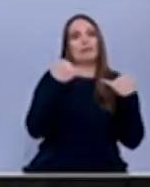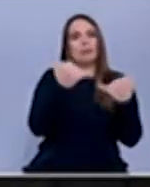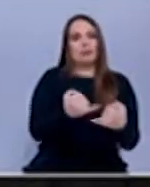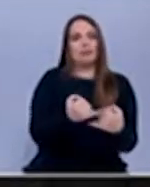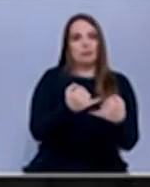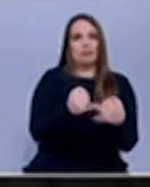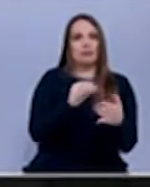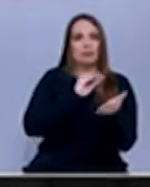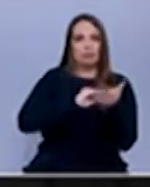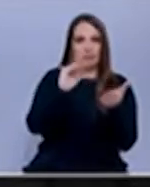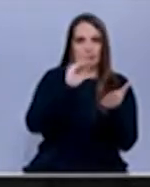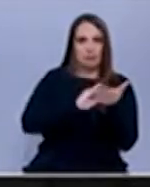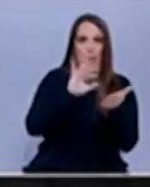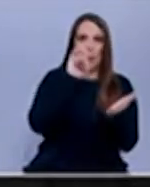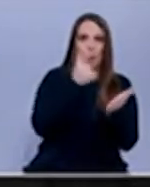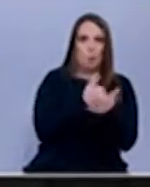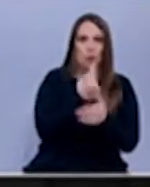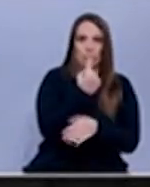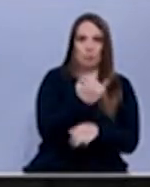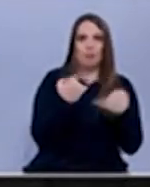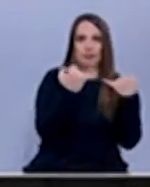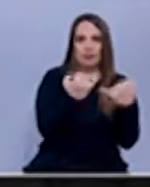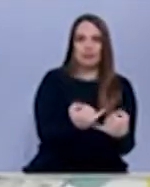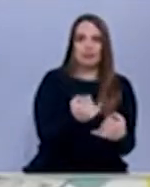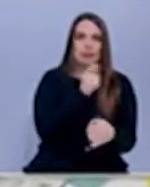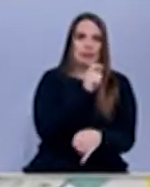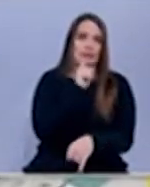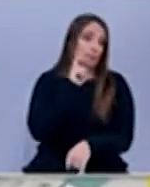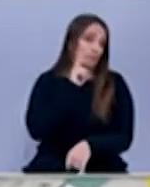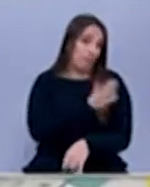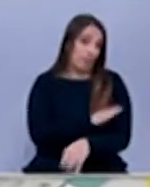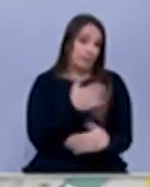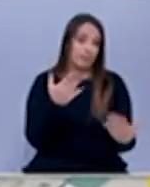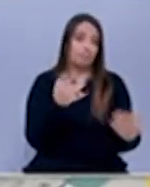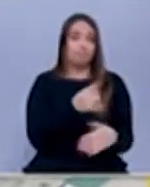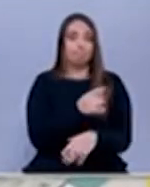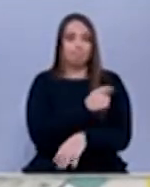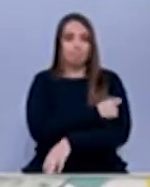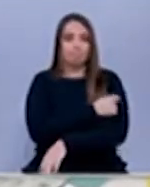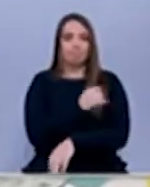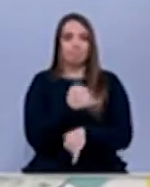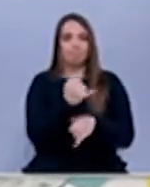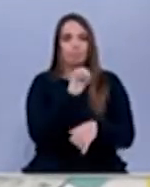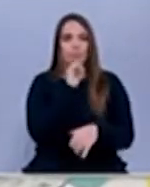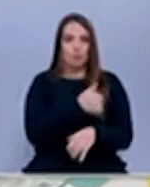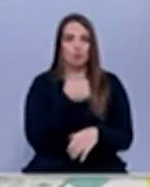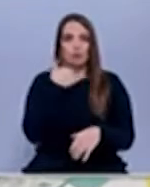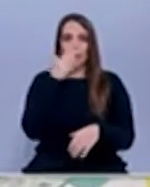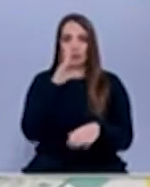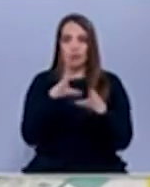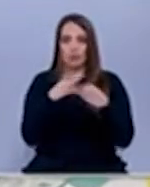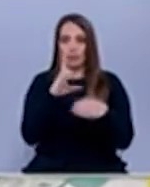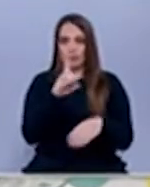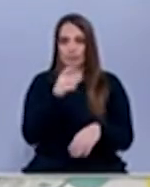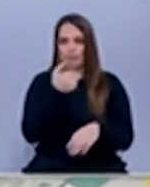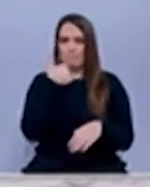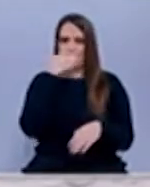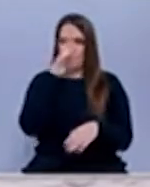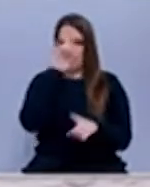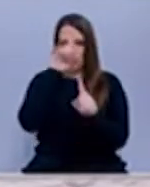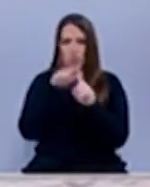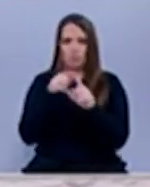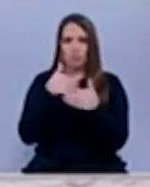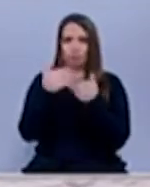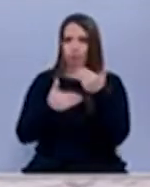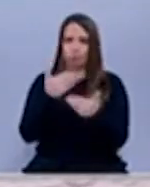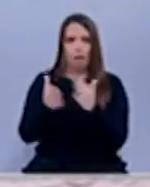ter sido registada uma morte após a imunização. O uso desta vacina em maiores de 65 anos tem como objetivo acelerar